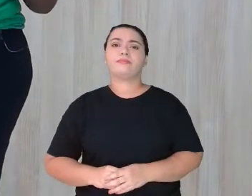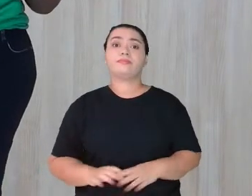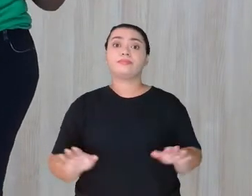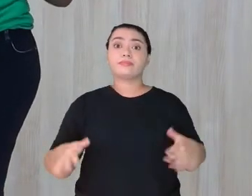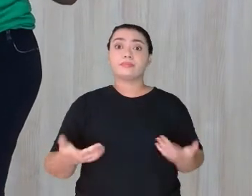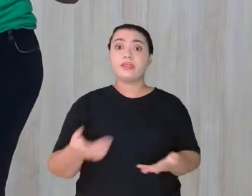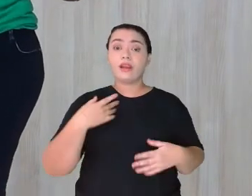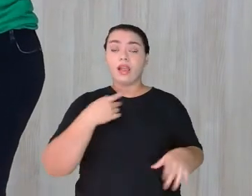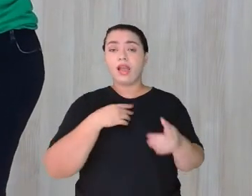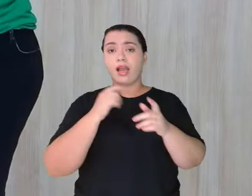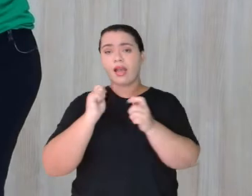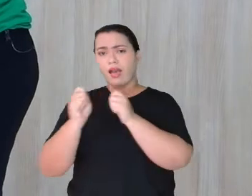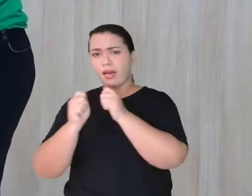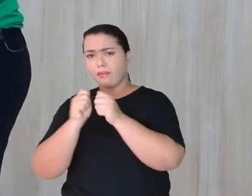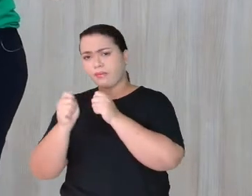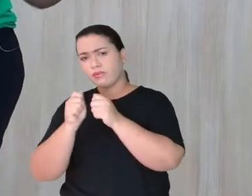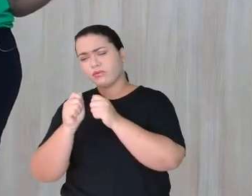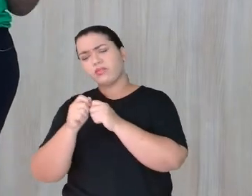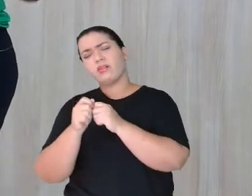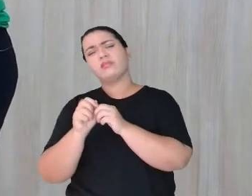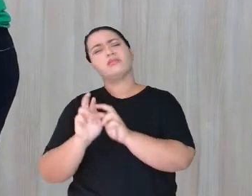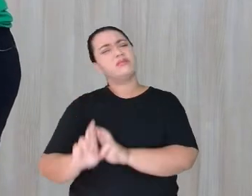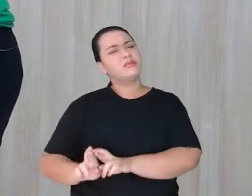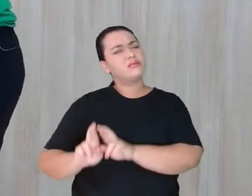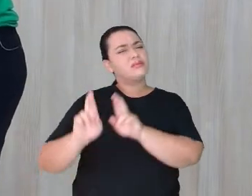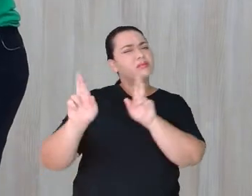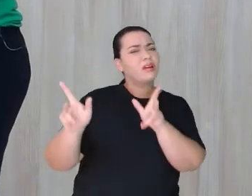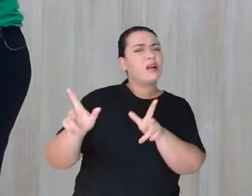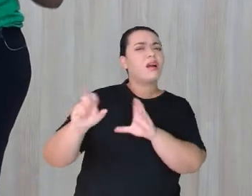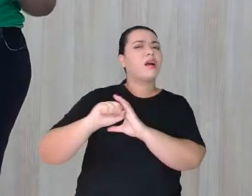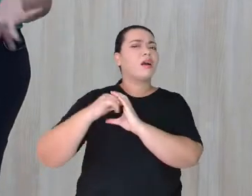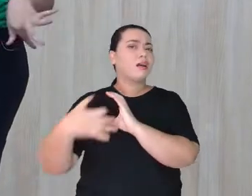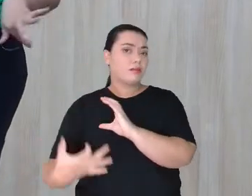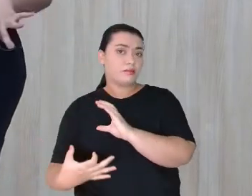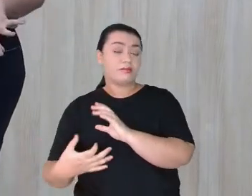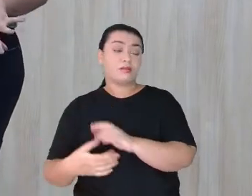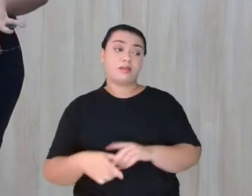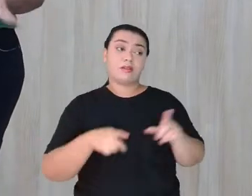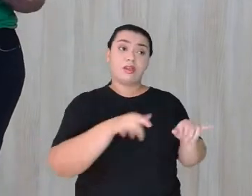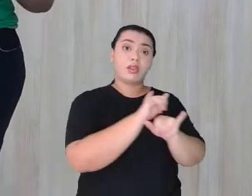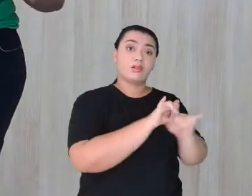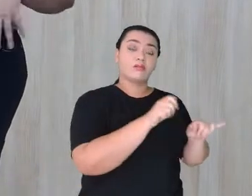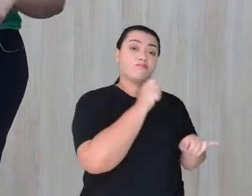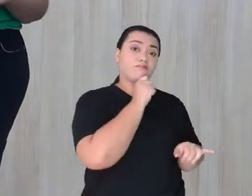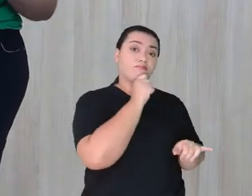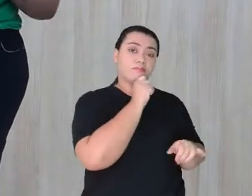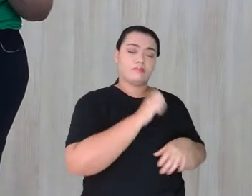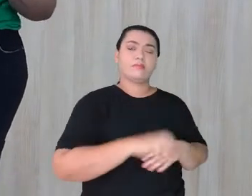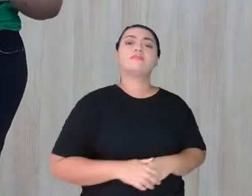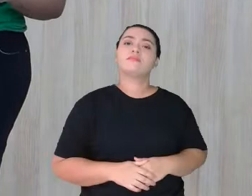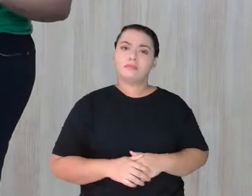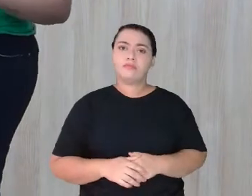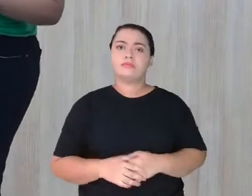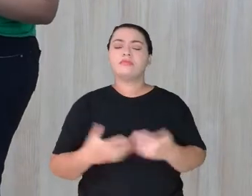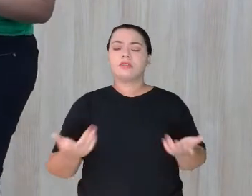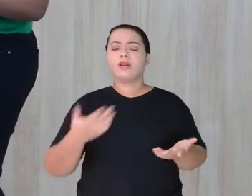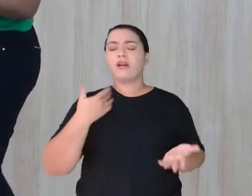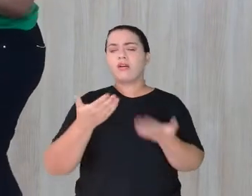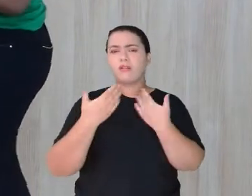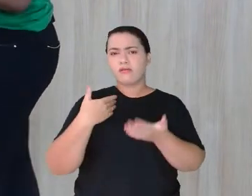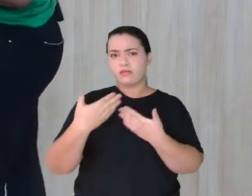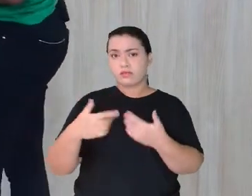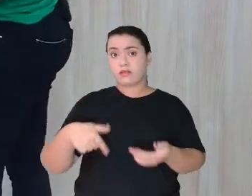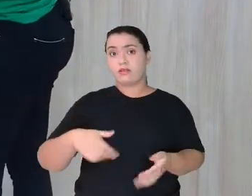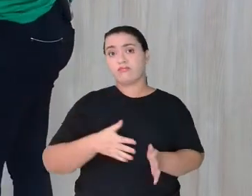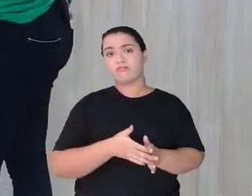a reportagem ela vai ter outras nuances, ela vai ter outras características que a notícia não tem. E aí a gente vai conversando sobre isso ao longo da aula